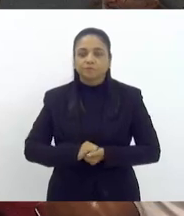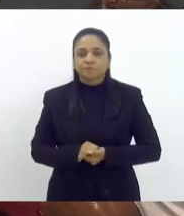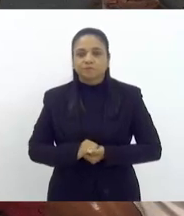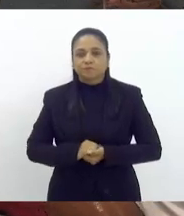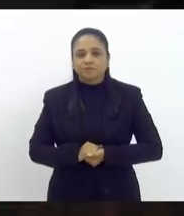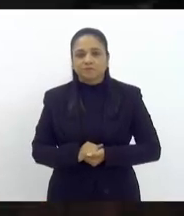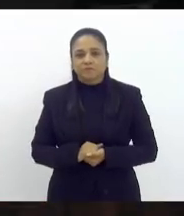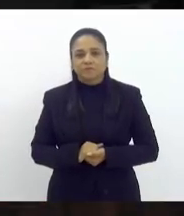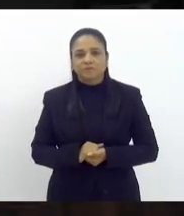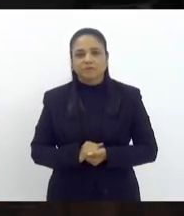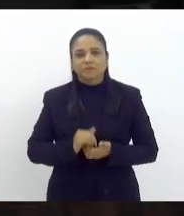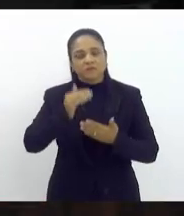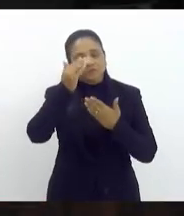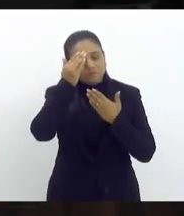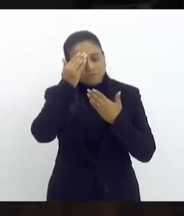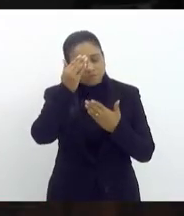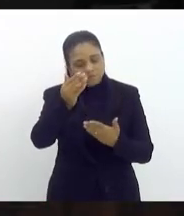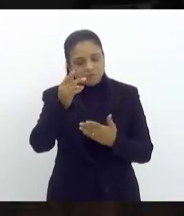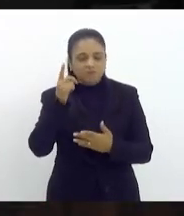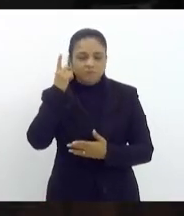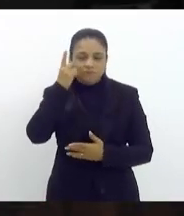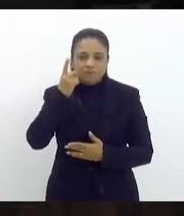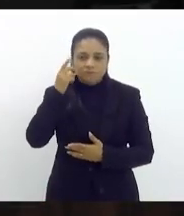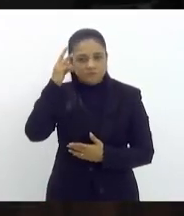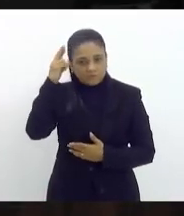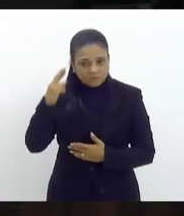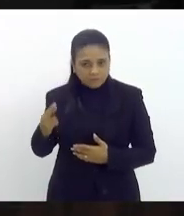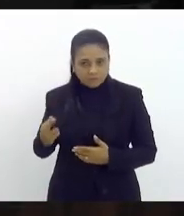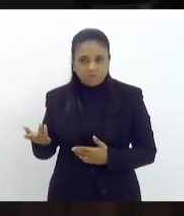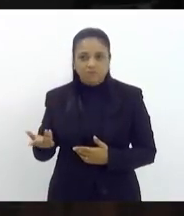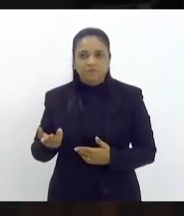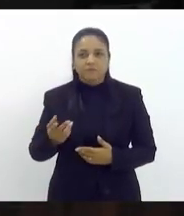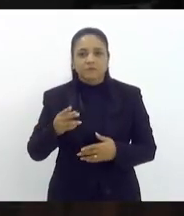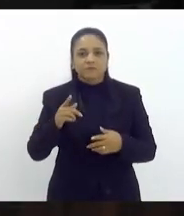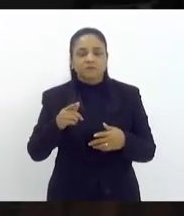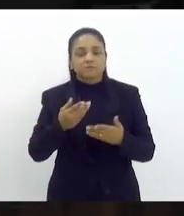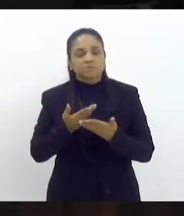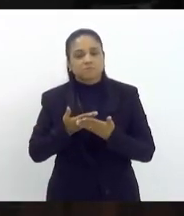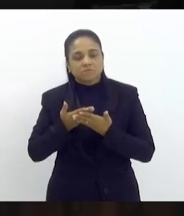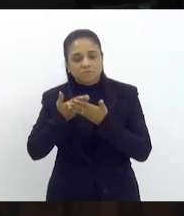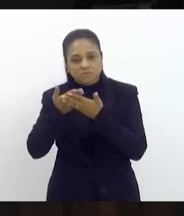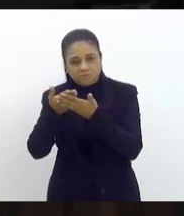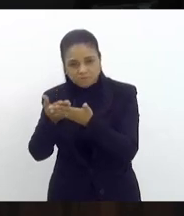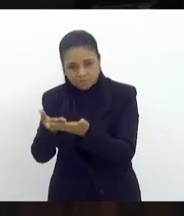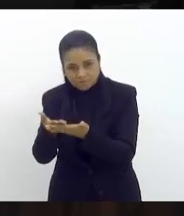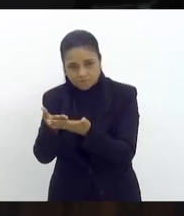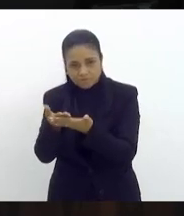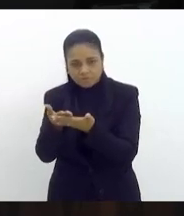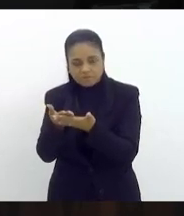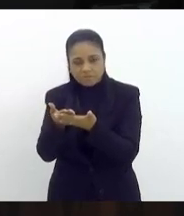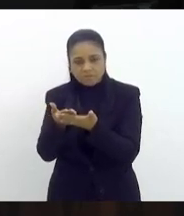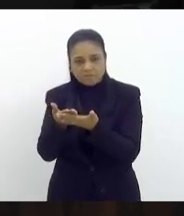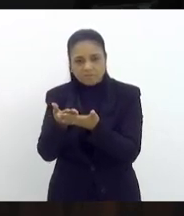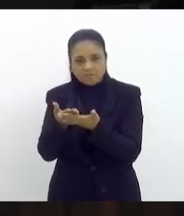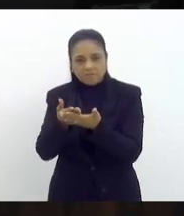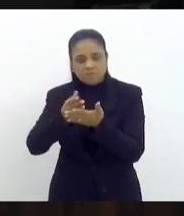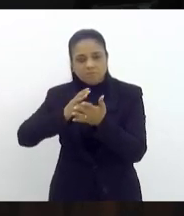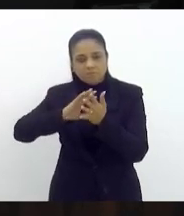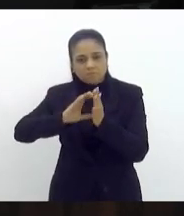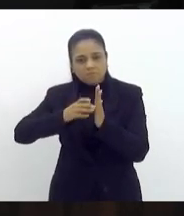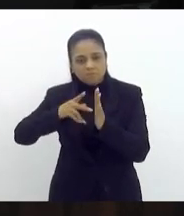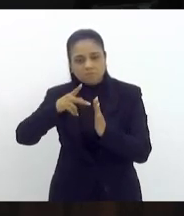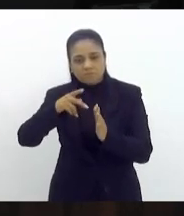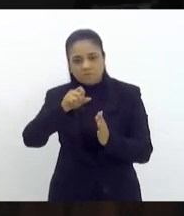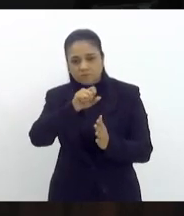obrigado deputada Renata para encaminhar pela pela bancada do pessoal